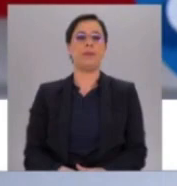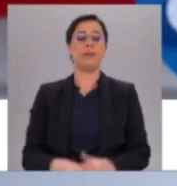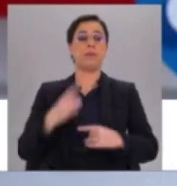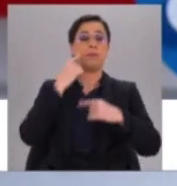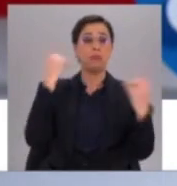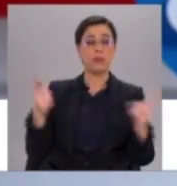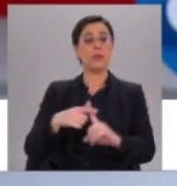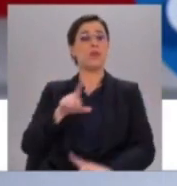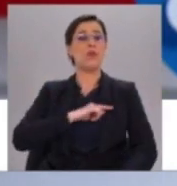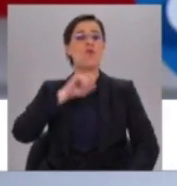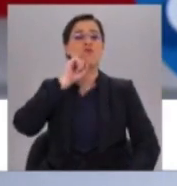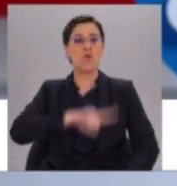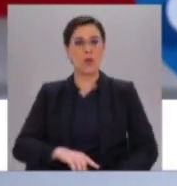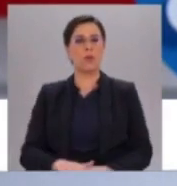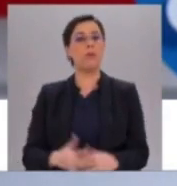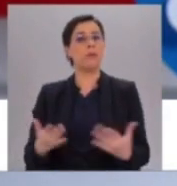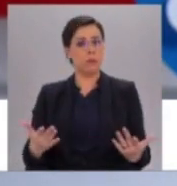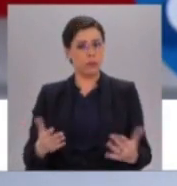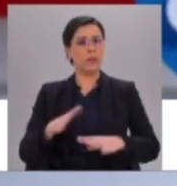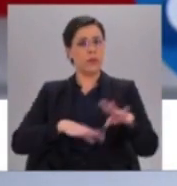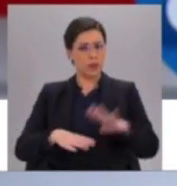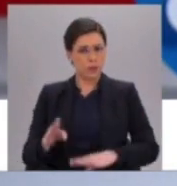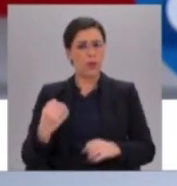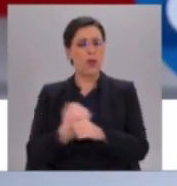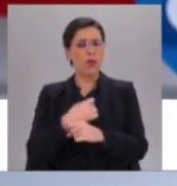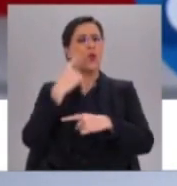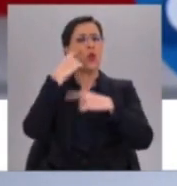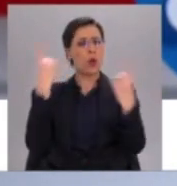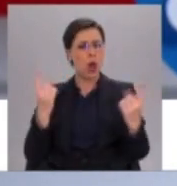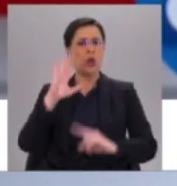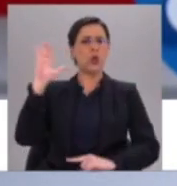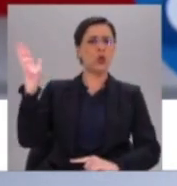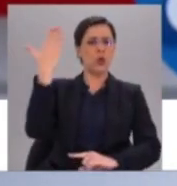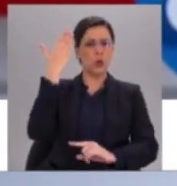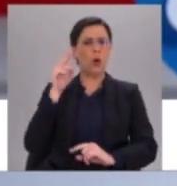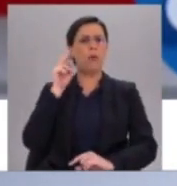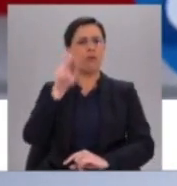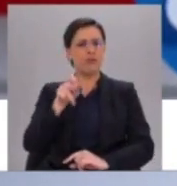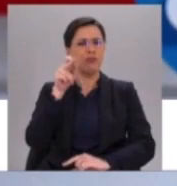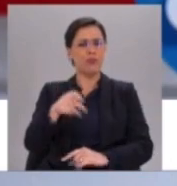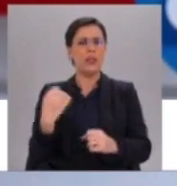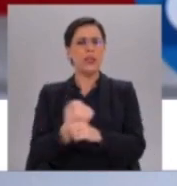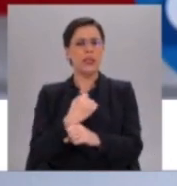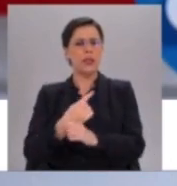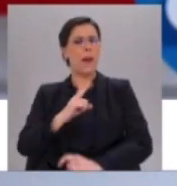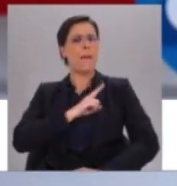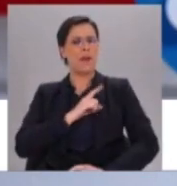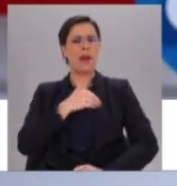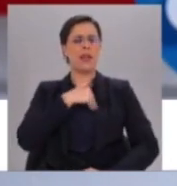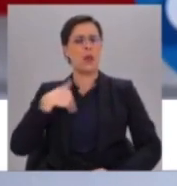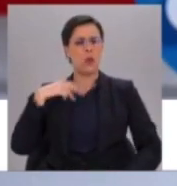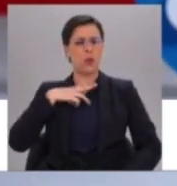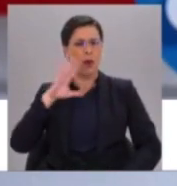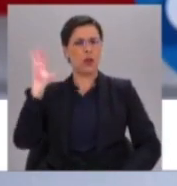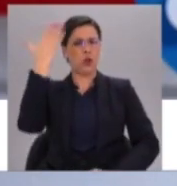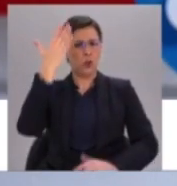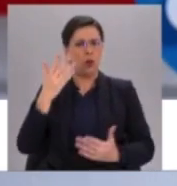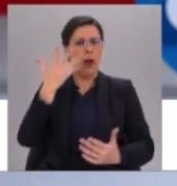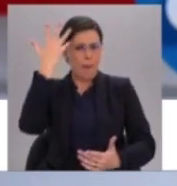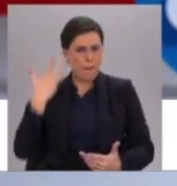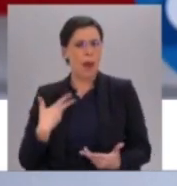público e privado e usam-no os funcionários públicos são os maiores utilizadores dos serviços privados de saúde em Portugal